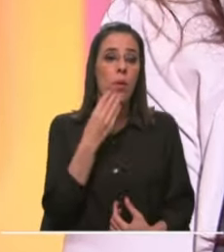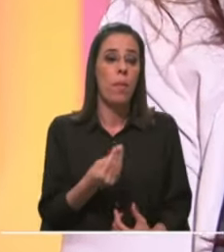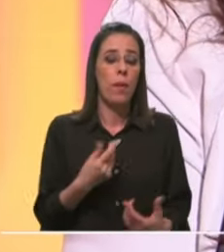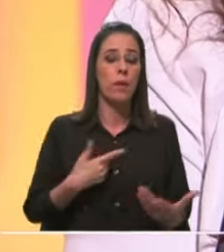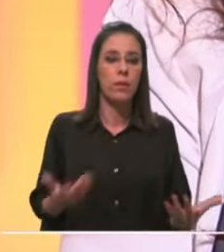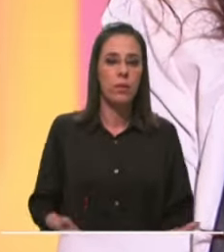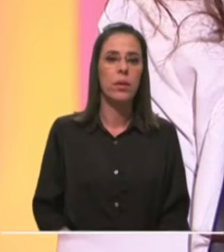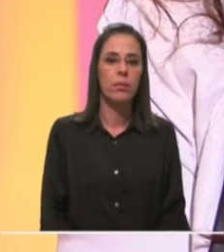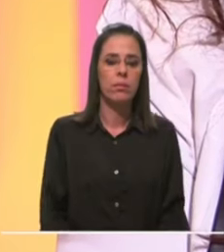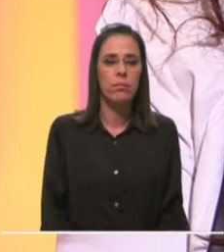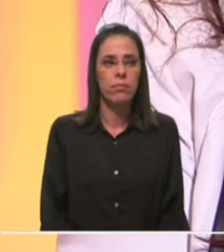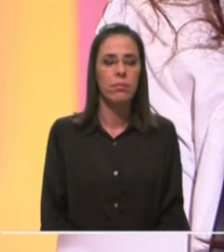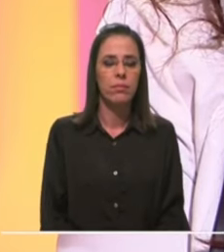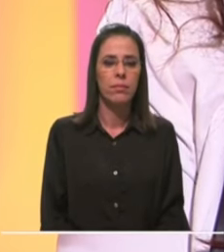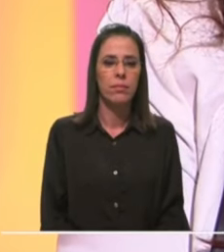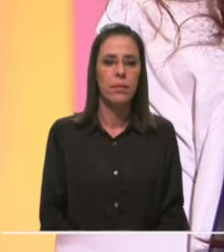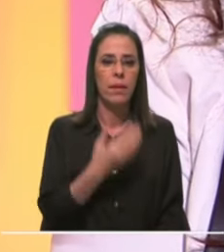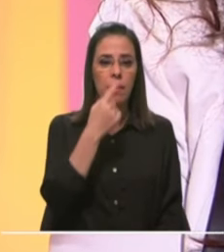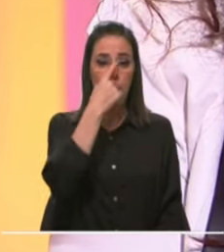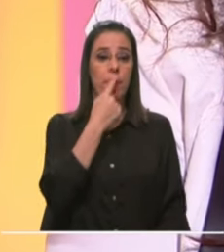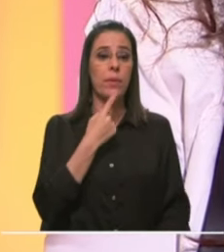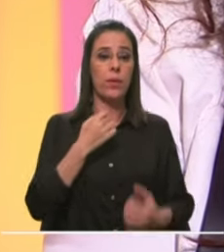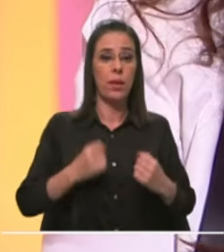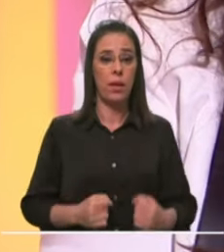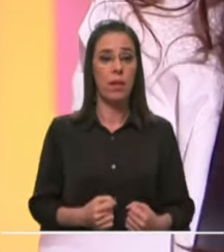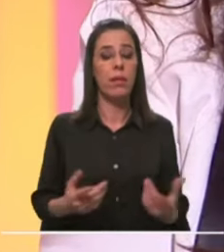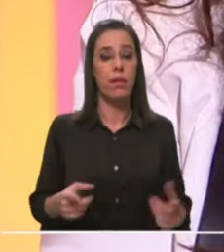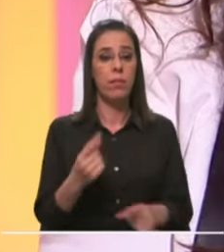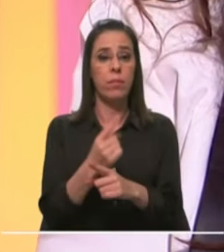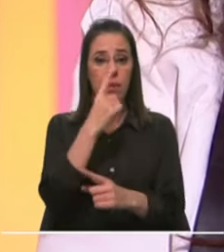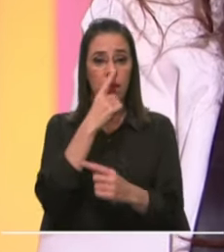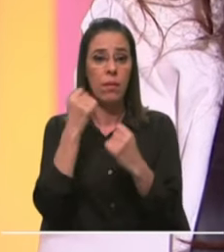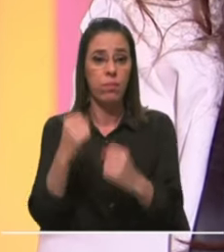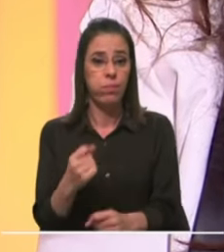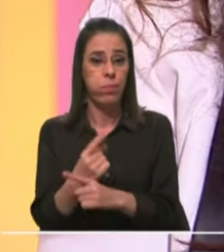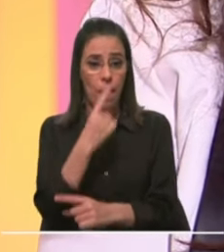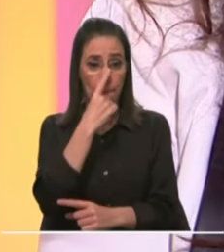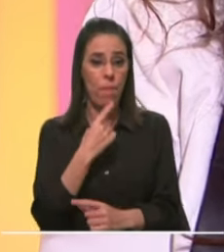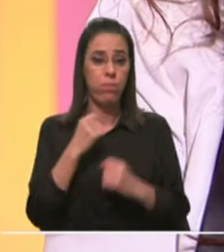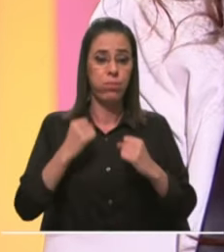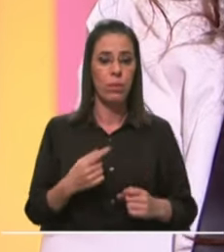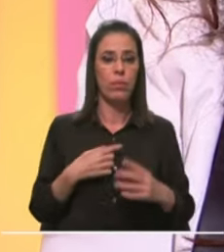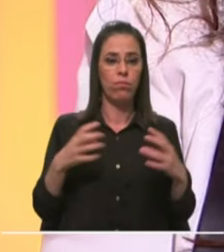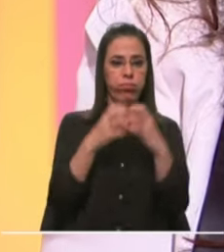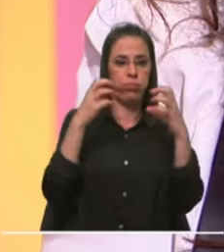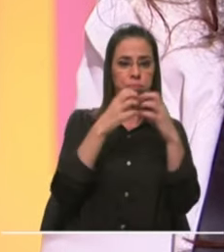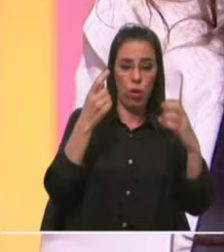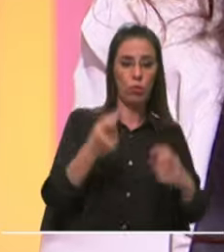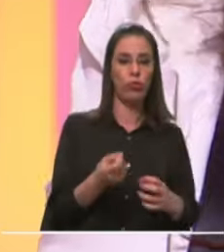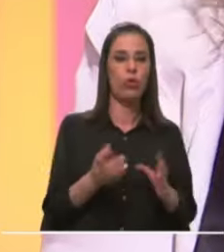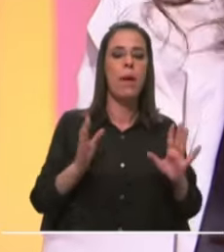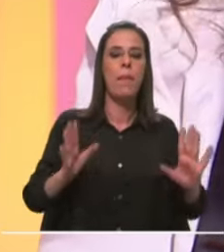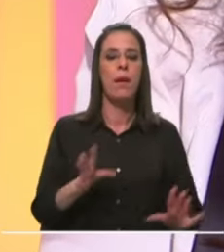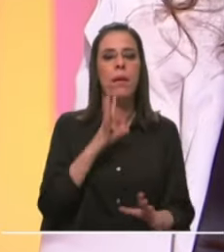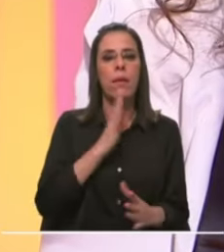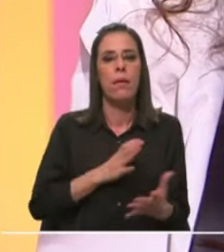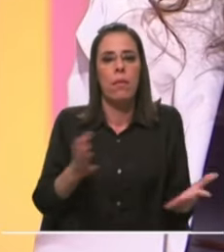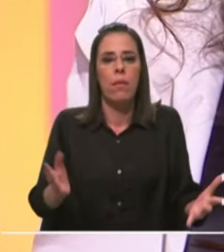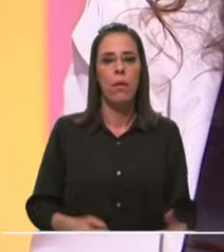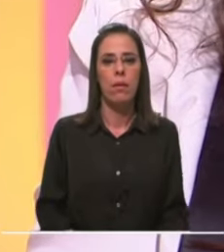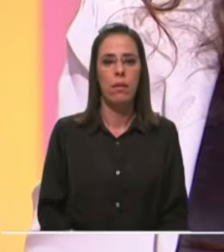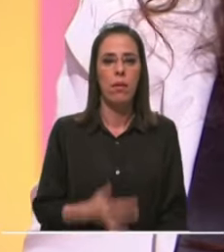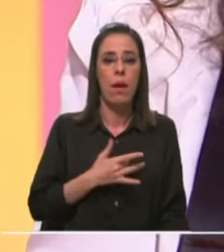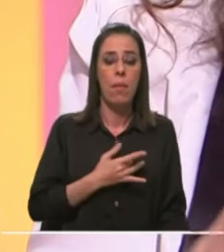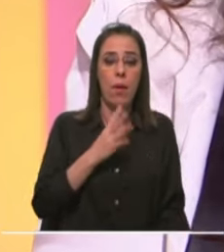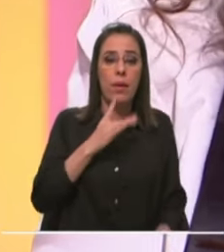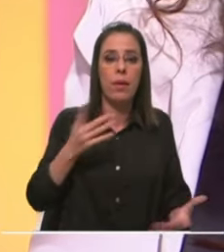adolescente com uma personalidade vincada e ela também ah e chocava um bocadinho mas é a minha mãe é o